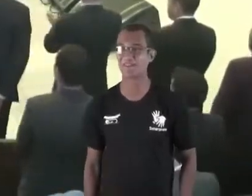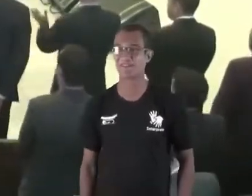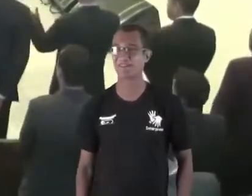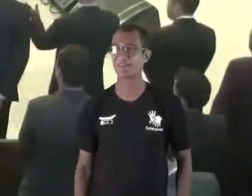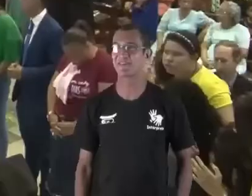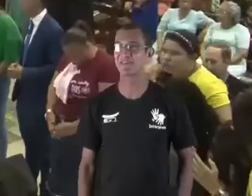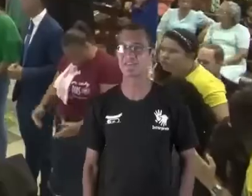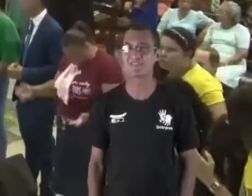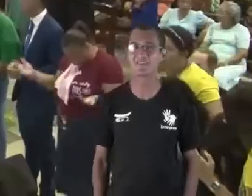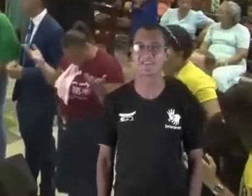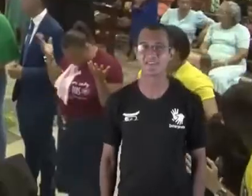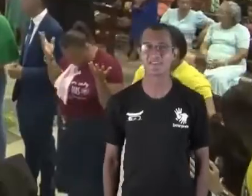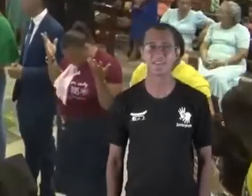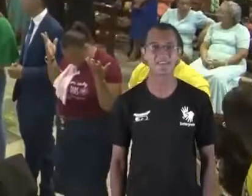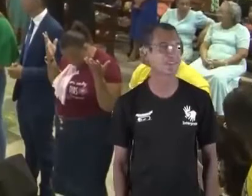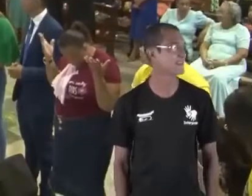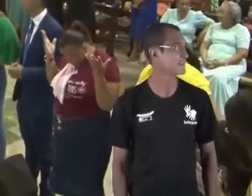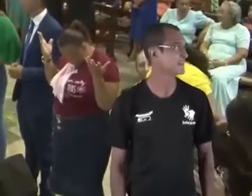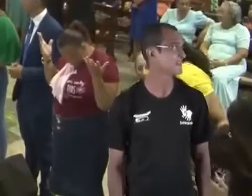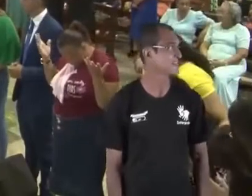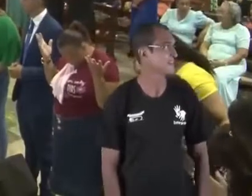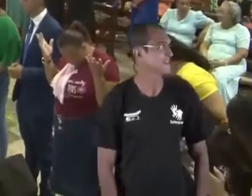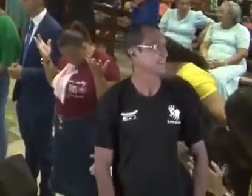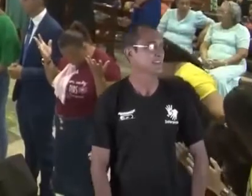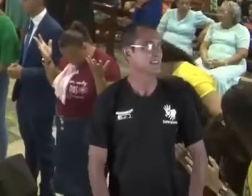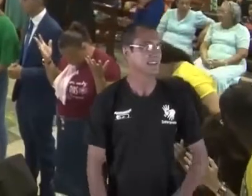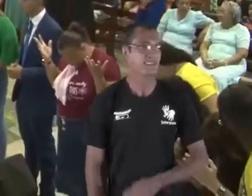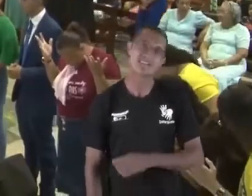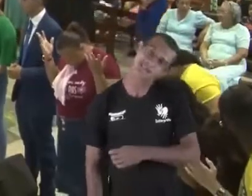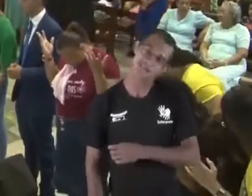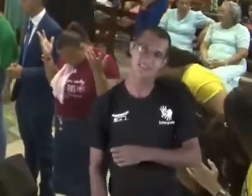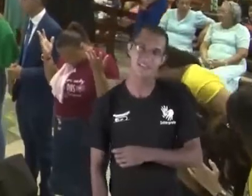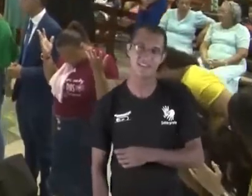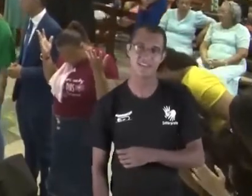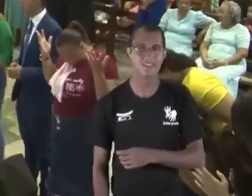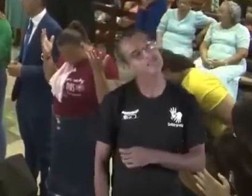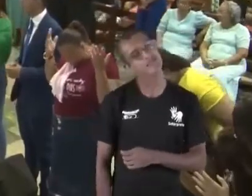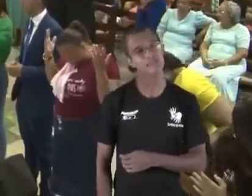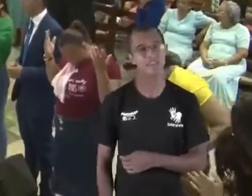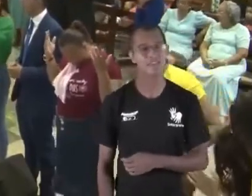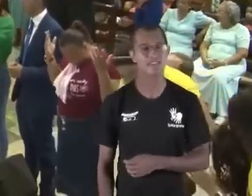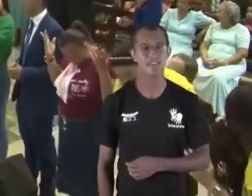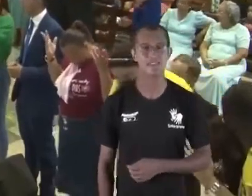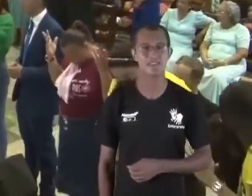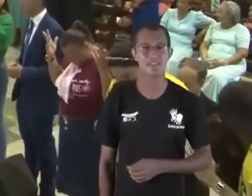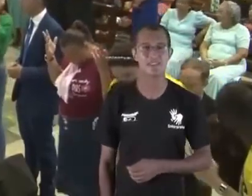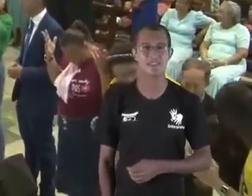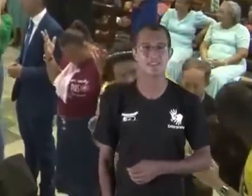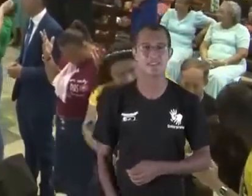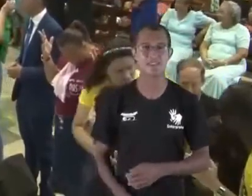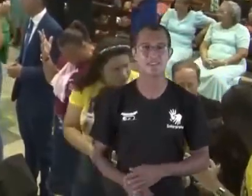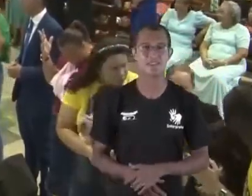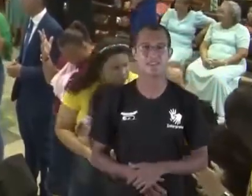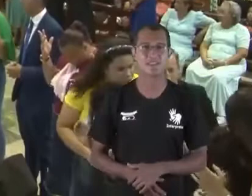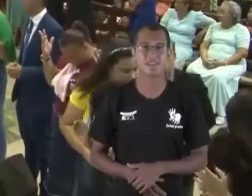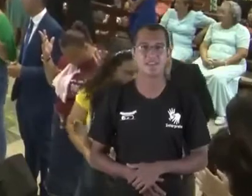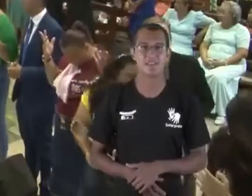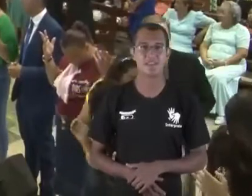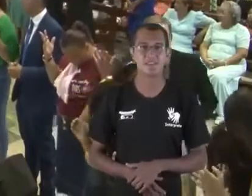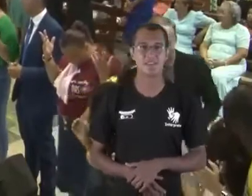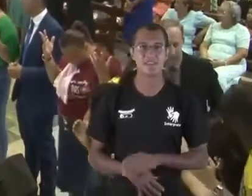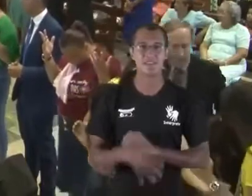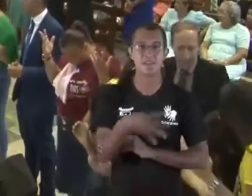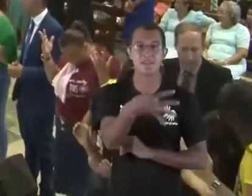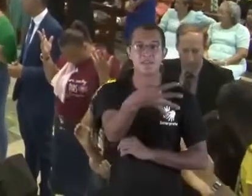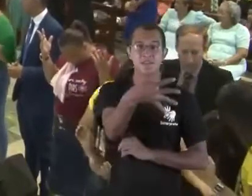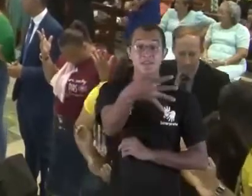Vem. Vem. Vem. Vem. Ainda dá tempo. Chegou a 43ª.